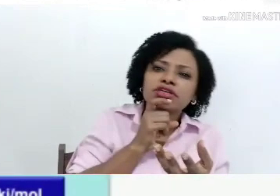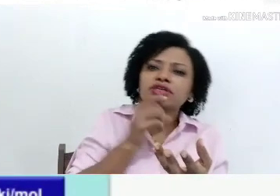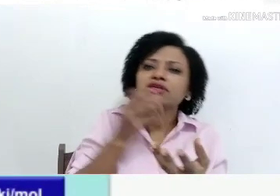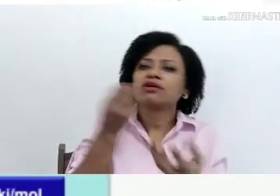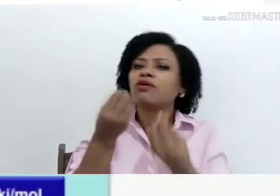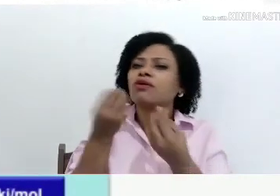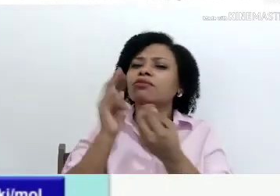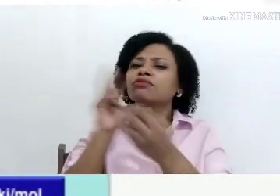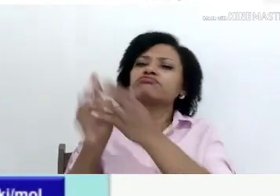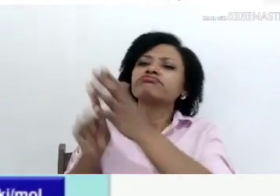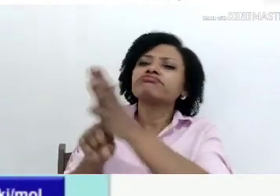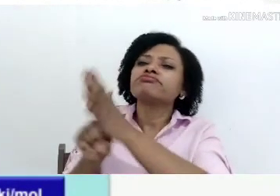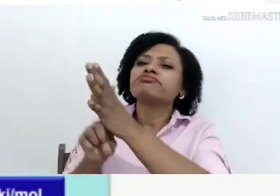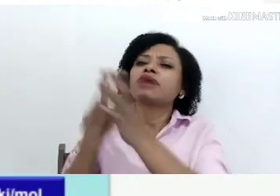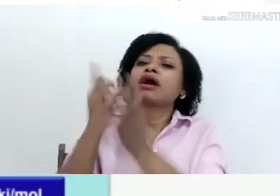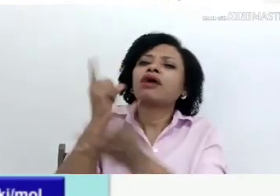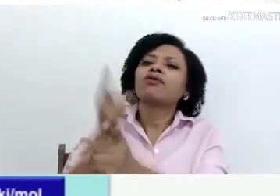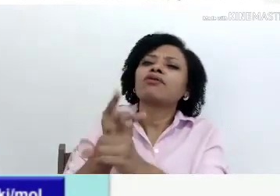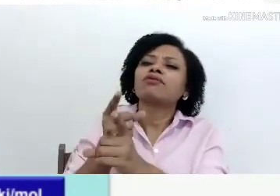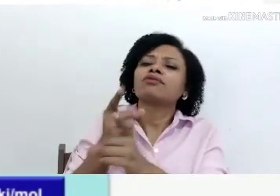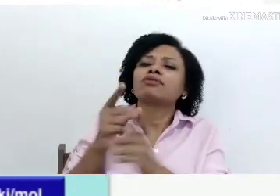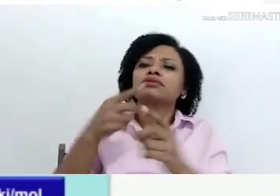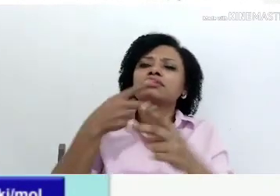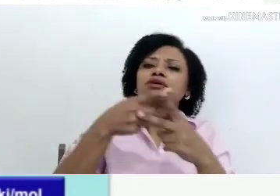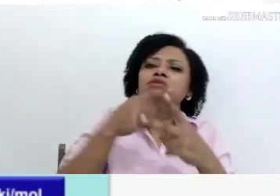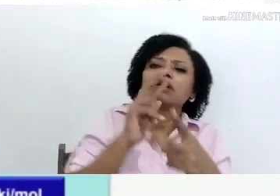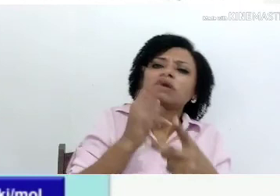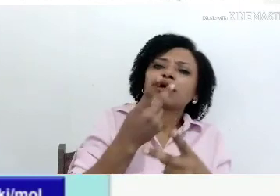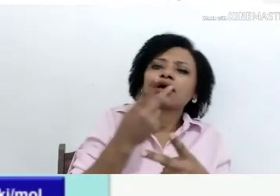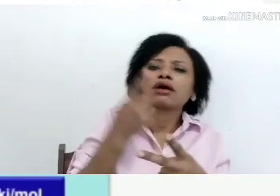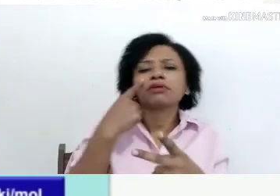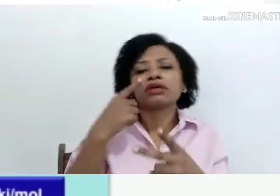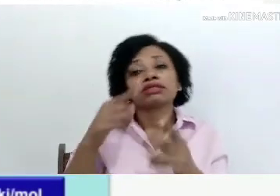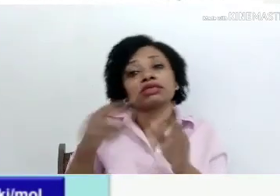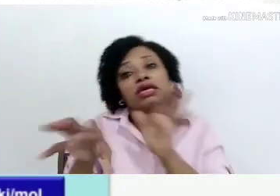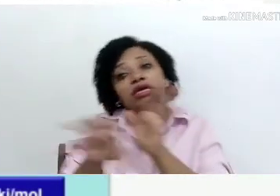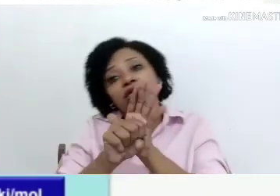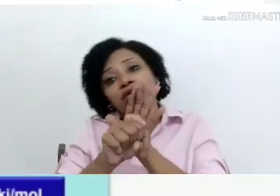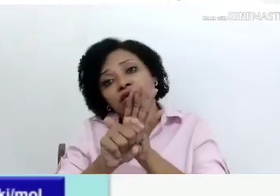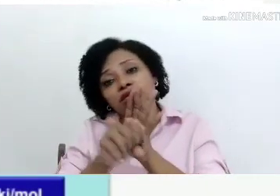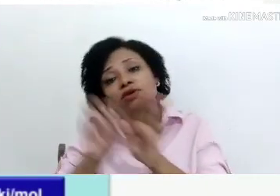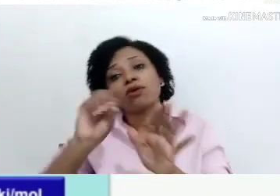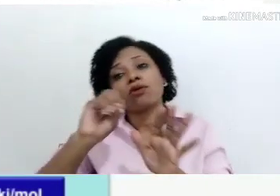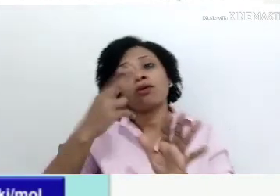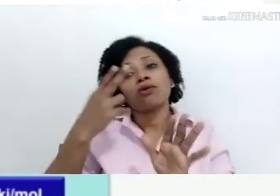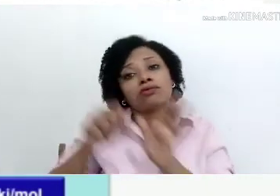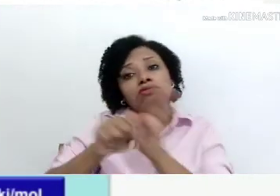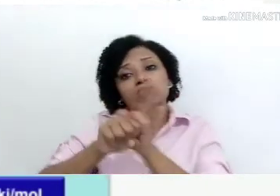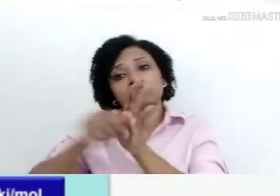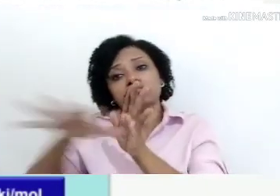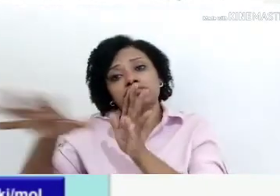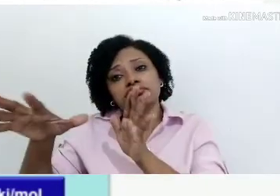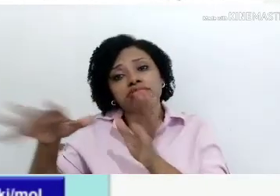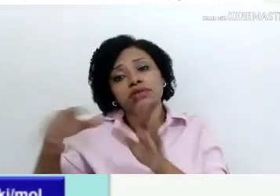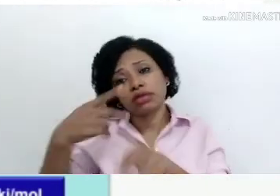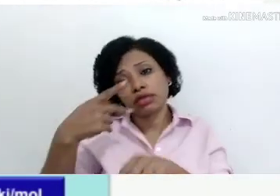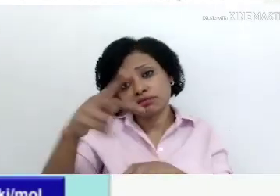ΔH, negativo, positivo, lembrando se é exo ou endo, né? E aí você vai me dizer